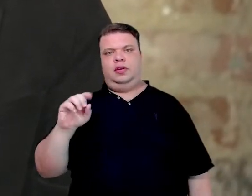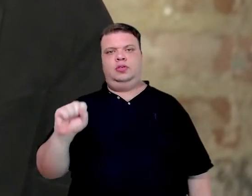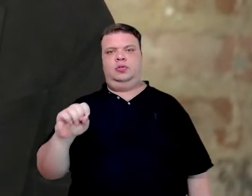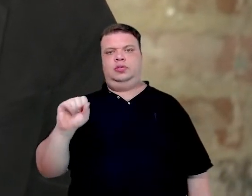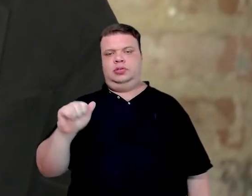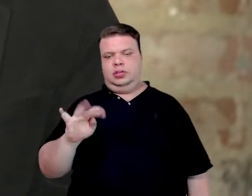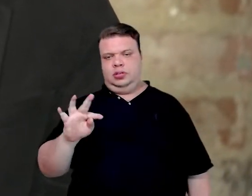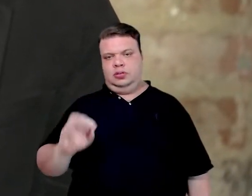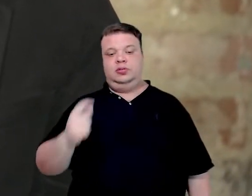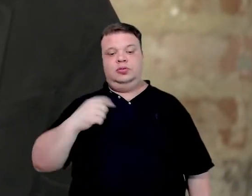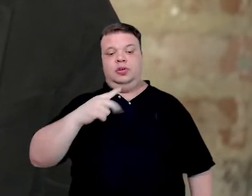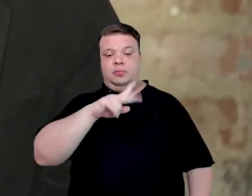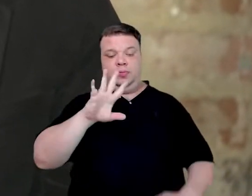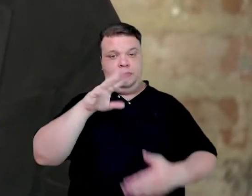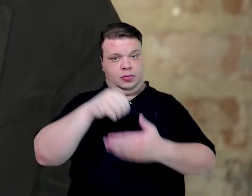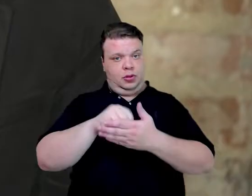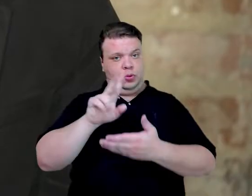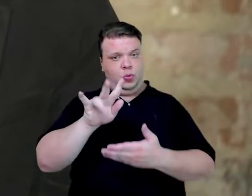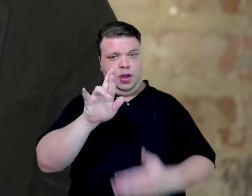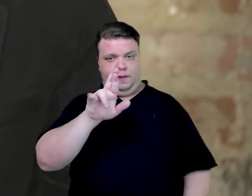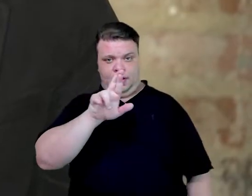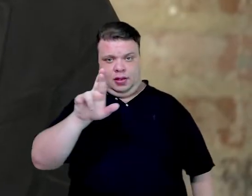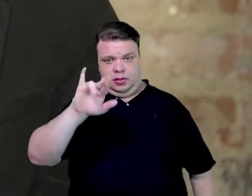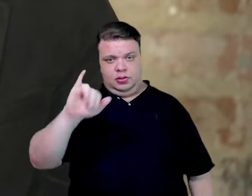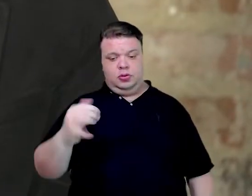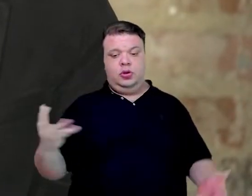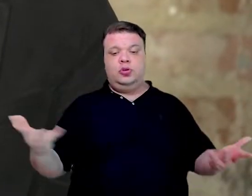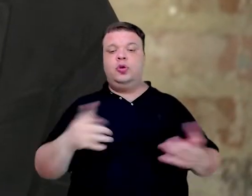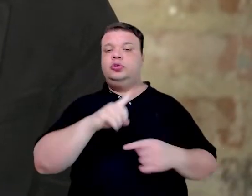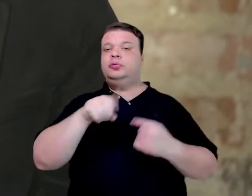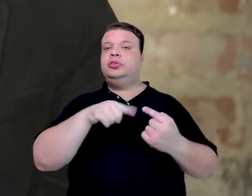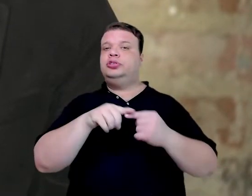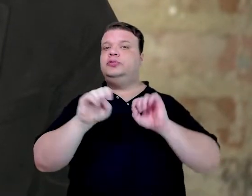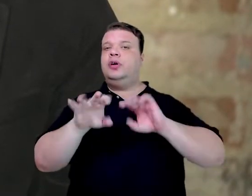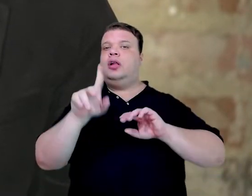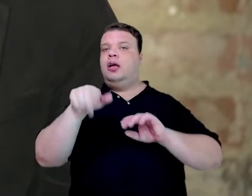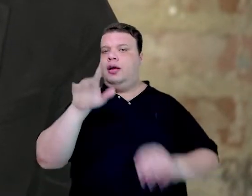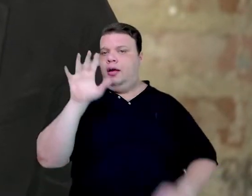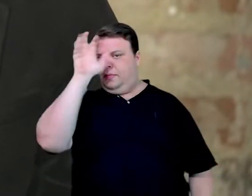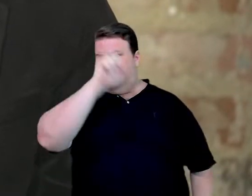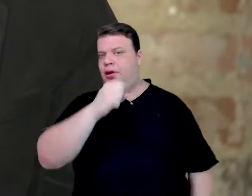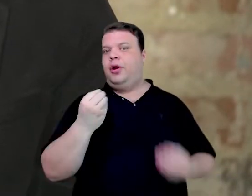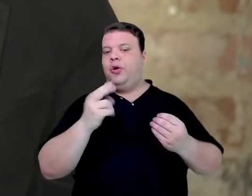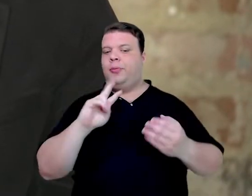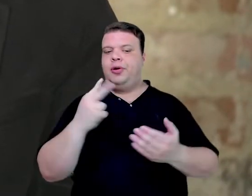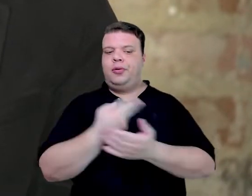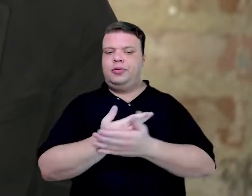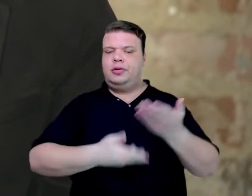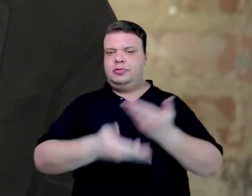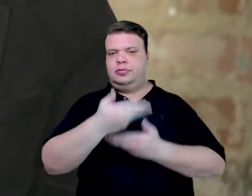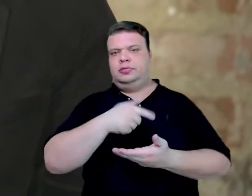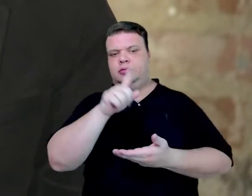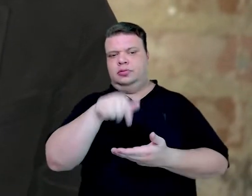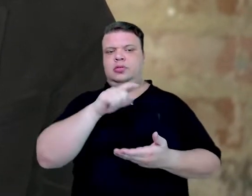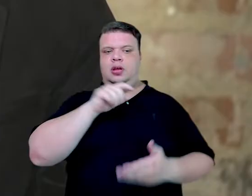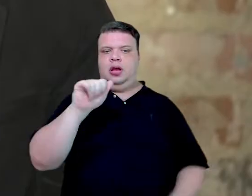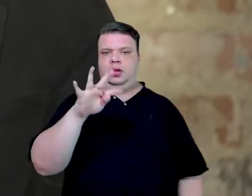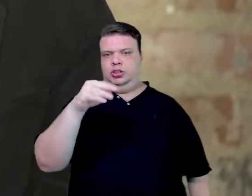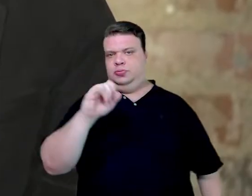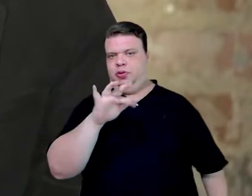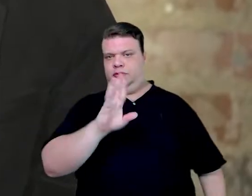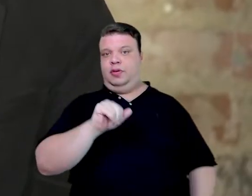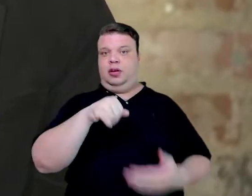Ciências Ambientais da Universidade Federal Rural do Rio de Janeiro. E o objetivo da nossa aula de hoje é aprender como ocorrem as interações